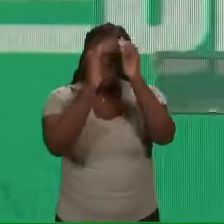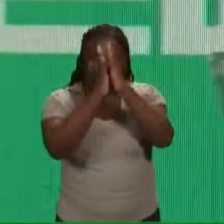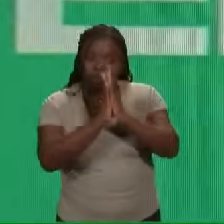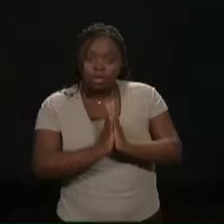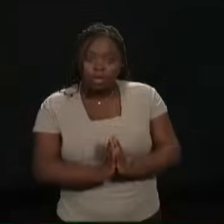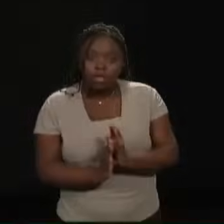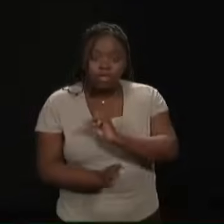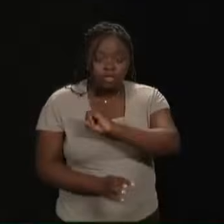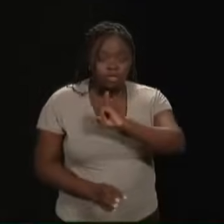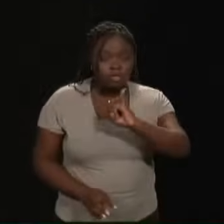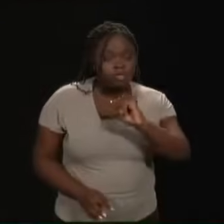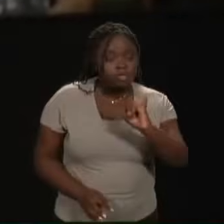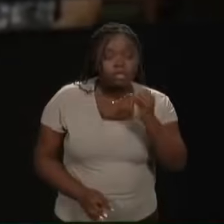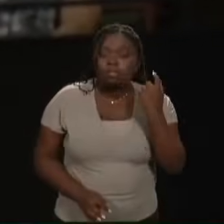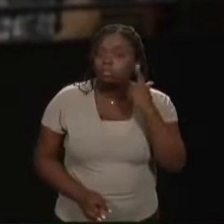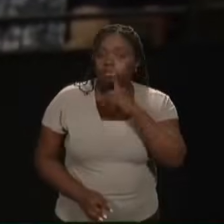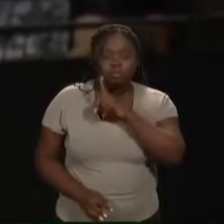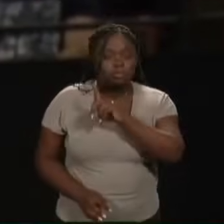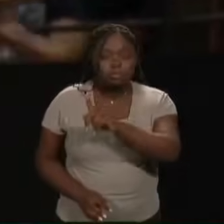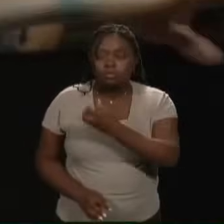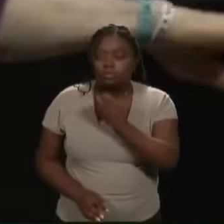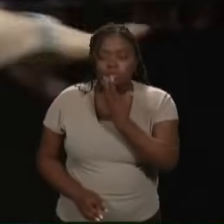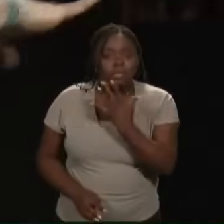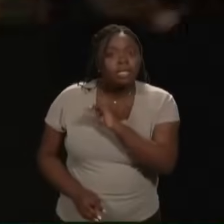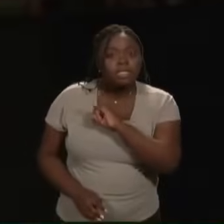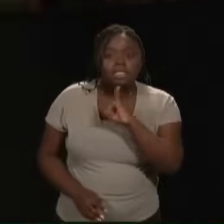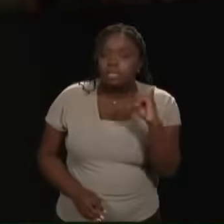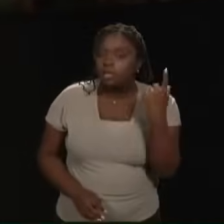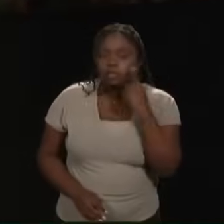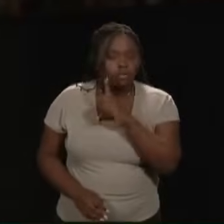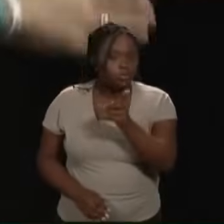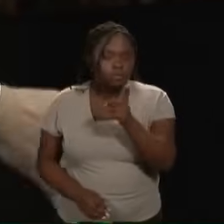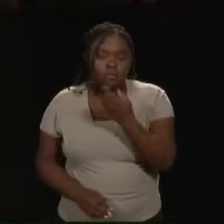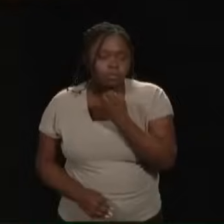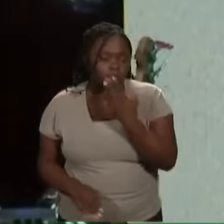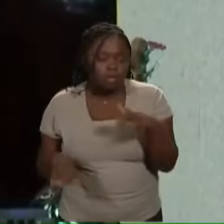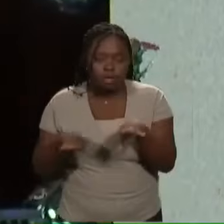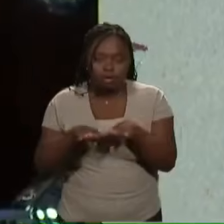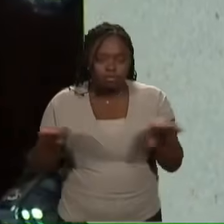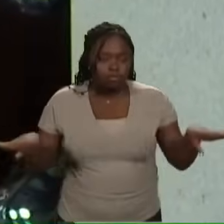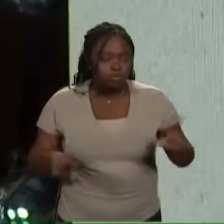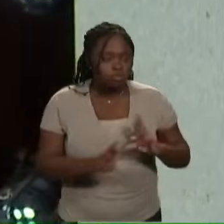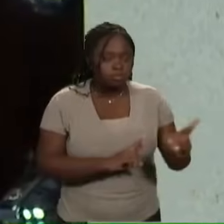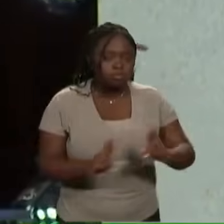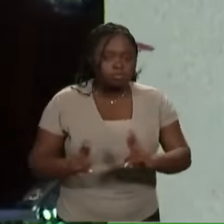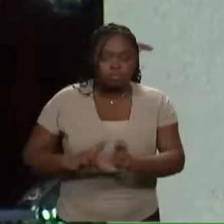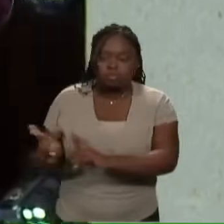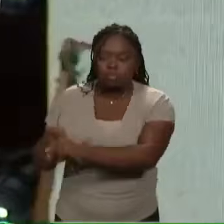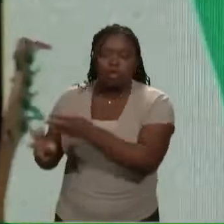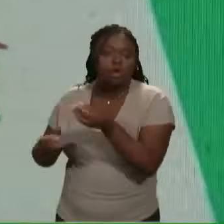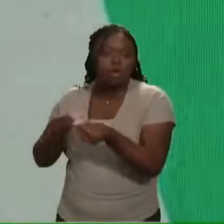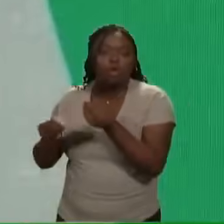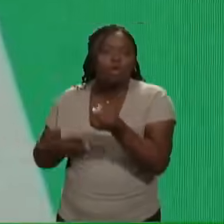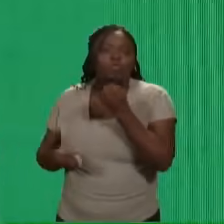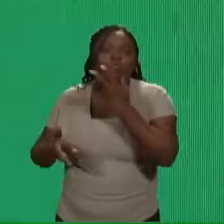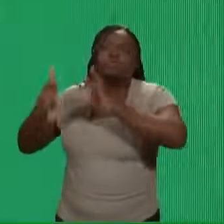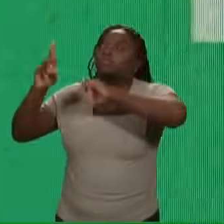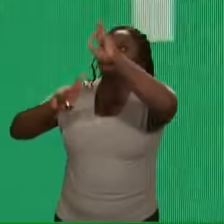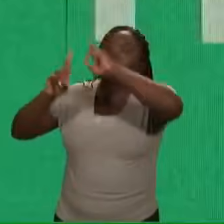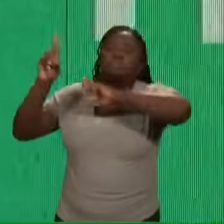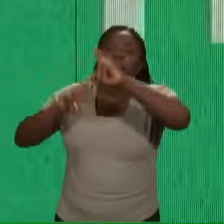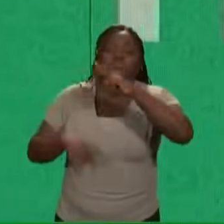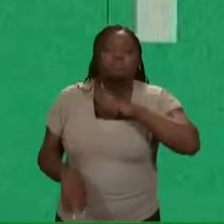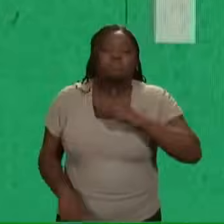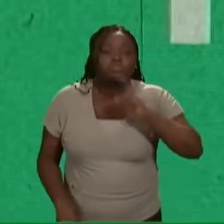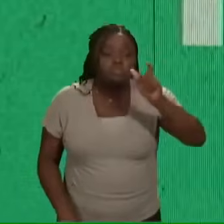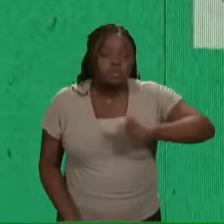adoração, se você não consegue estar bem com... Se você não consegue estar bem na horizontal, você quer ficar bem na vertical? Tem muita gente que acha que ficar bem